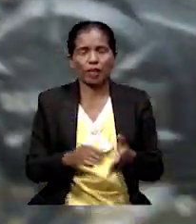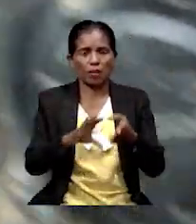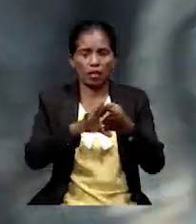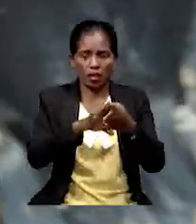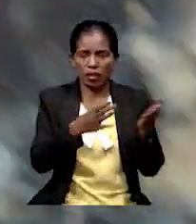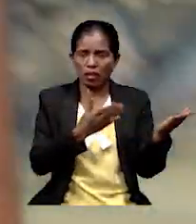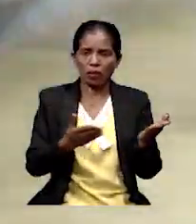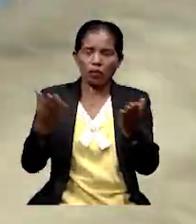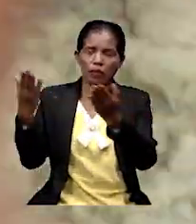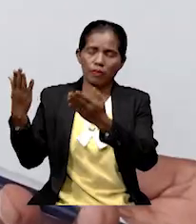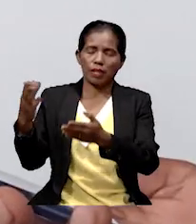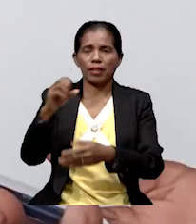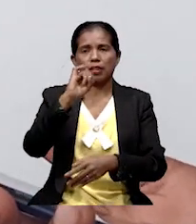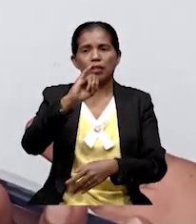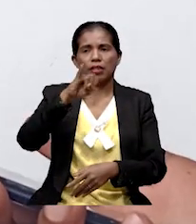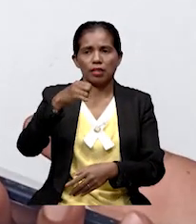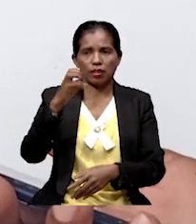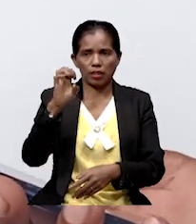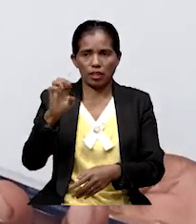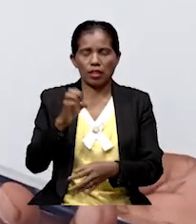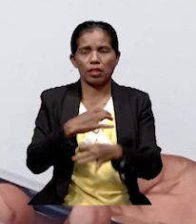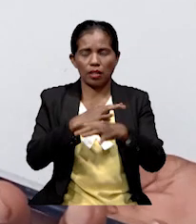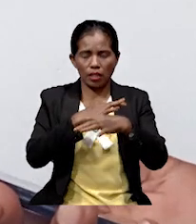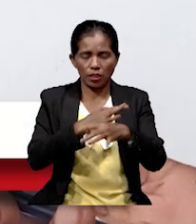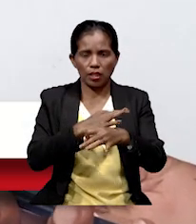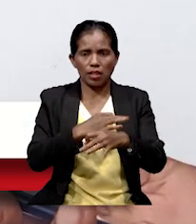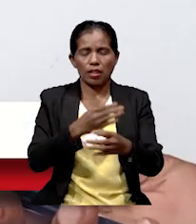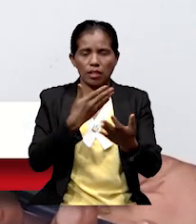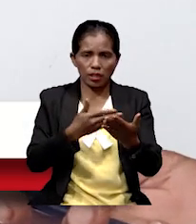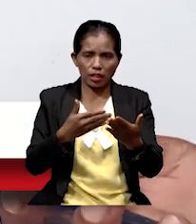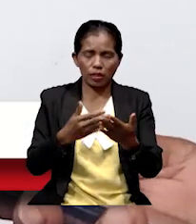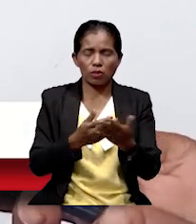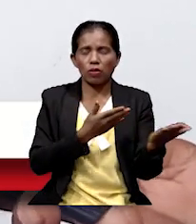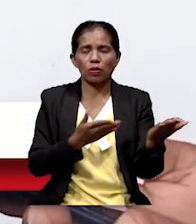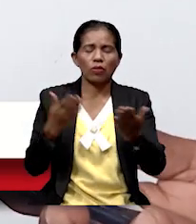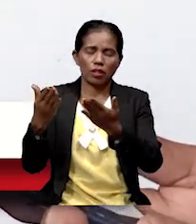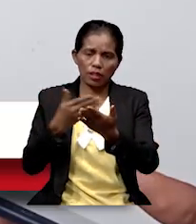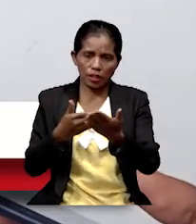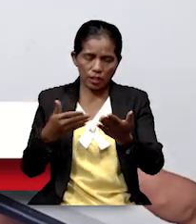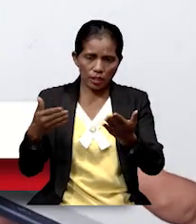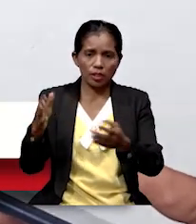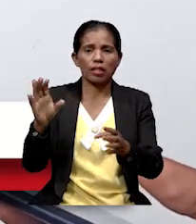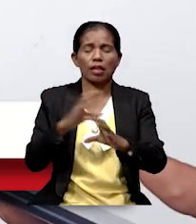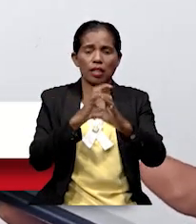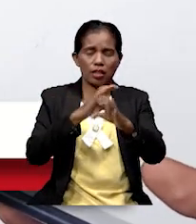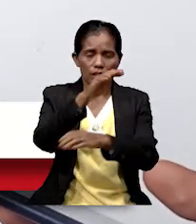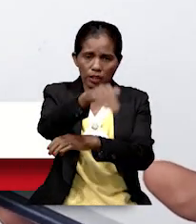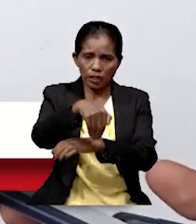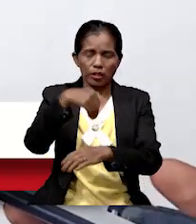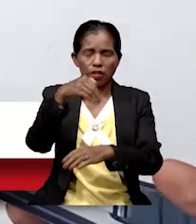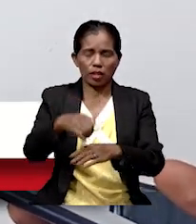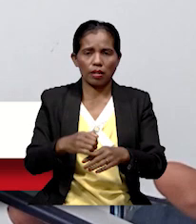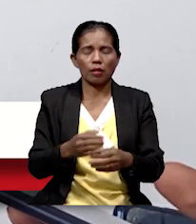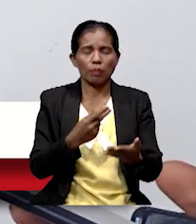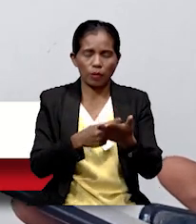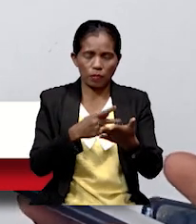tu canaliza equipamento serne, vai ir a proposta nebe que 12 municípios ne ia autona.